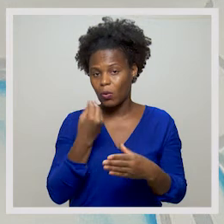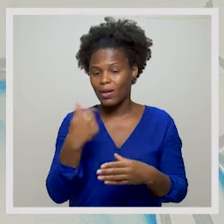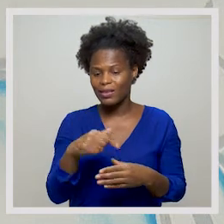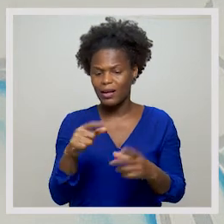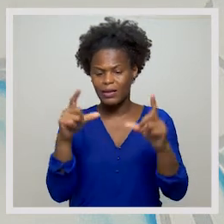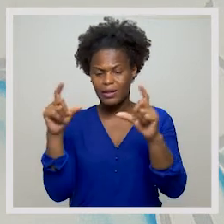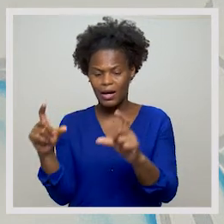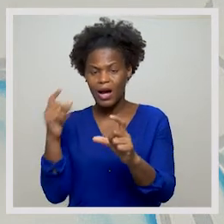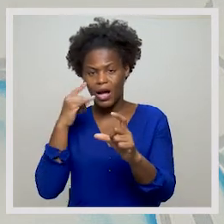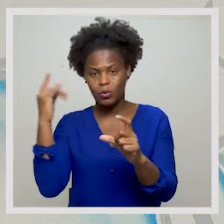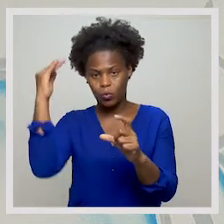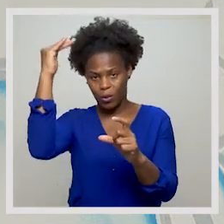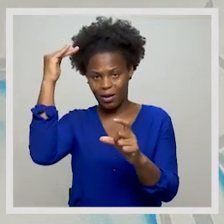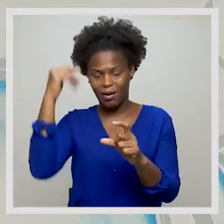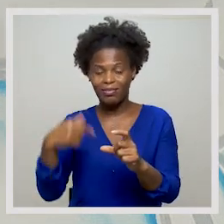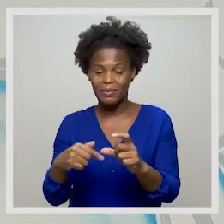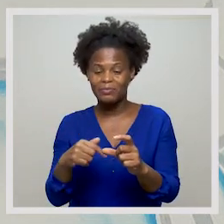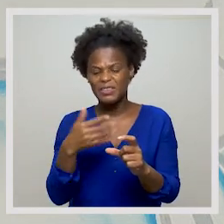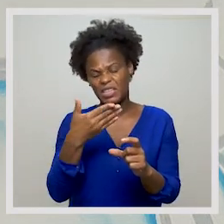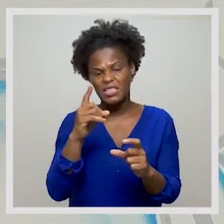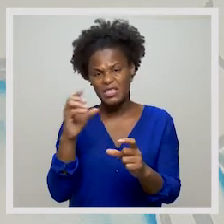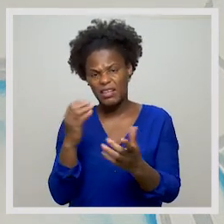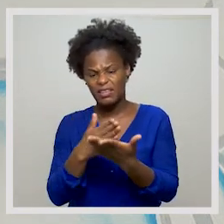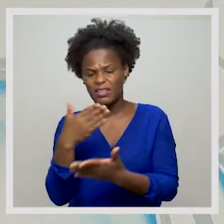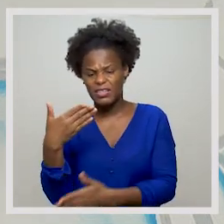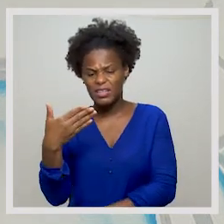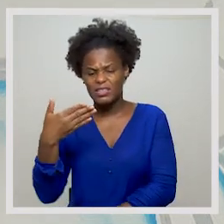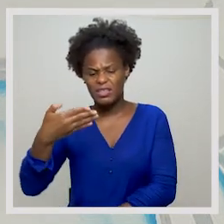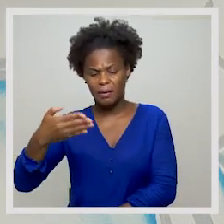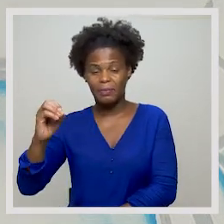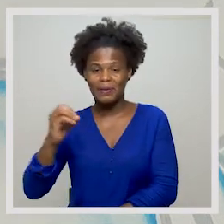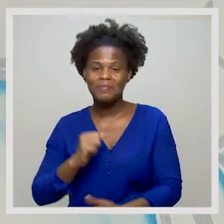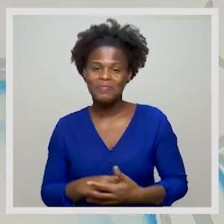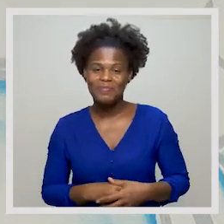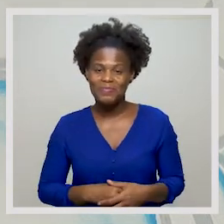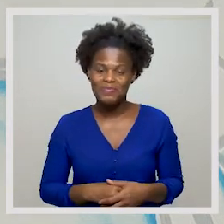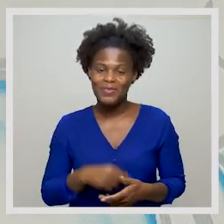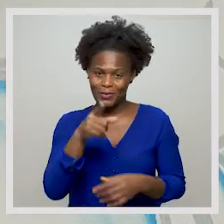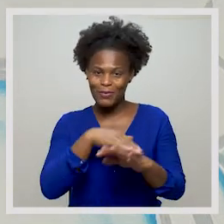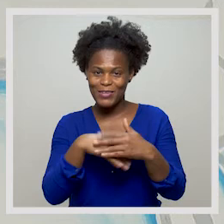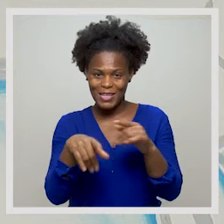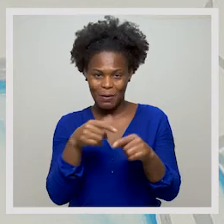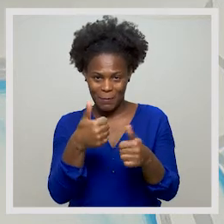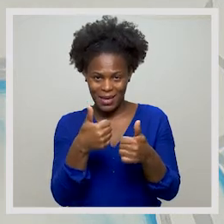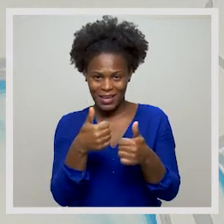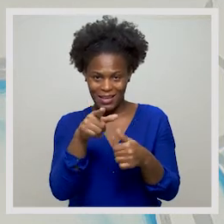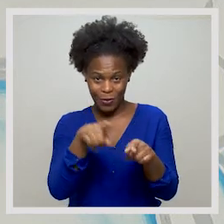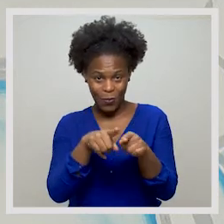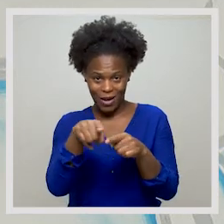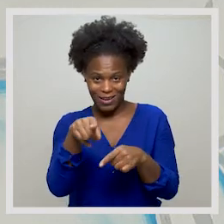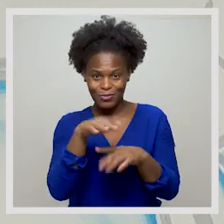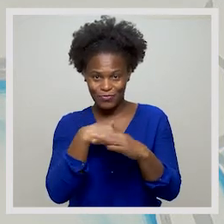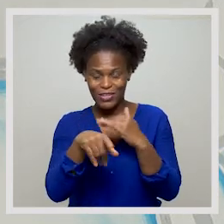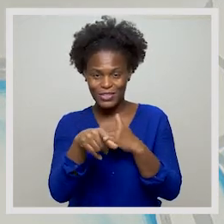tem esta estatura, de 160 a 170. Então, fizeram a linha B